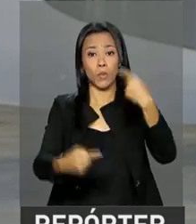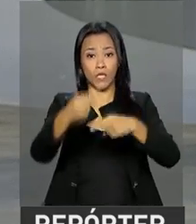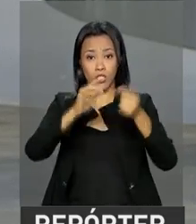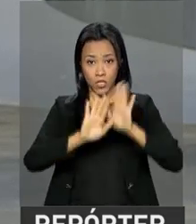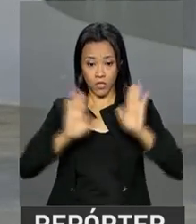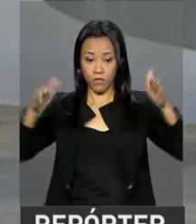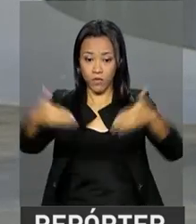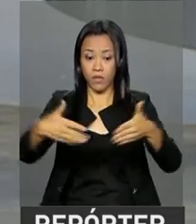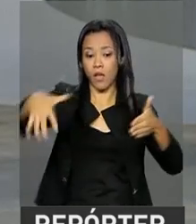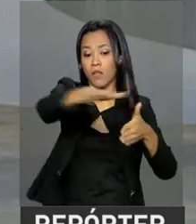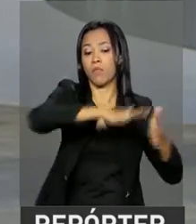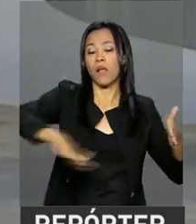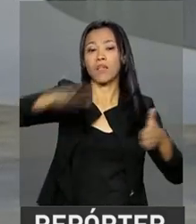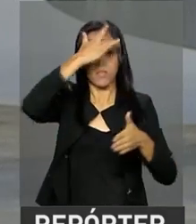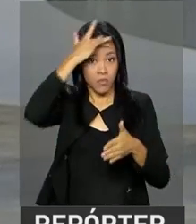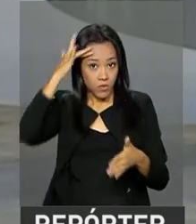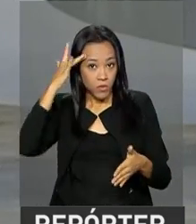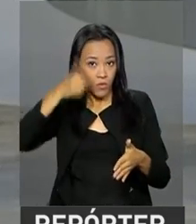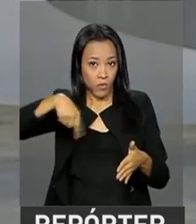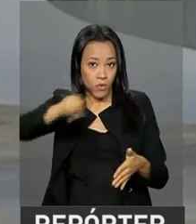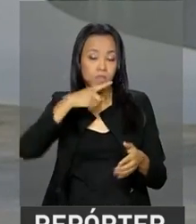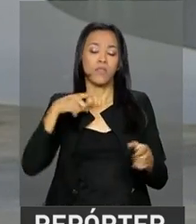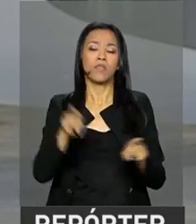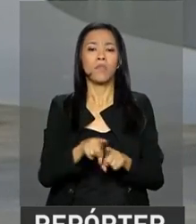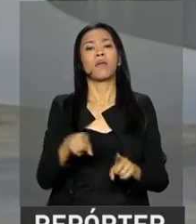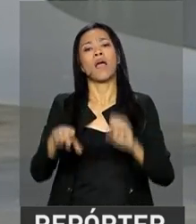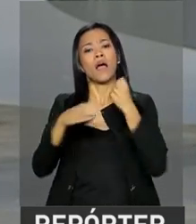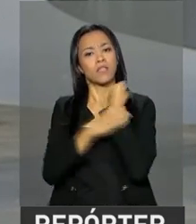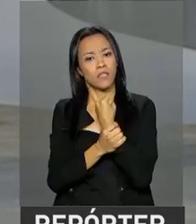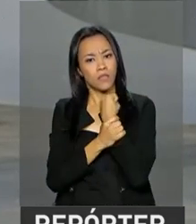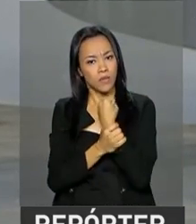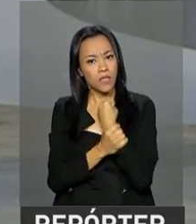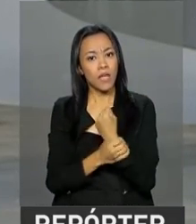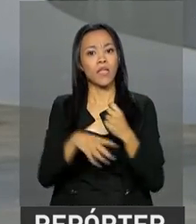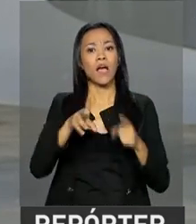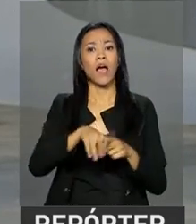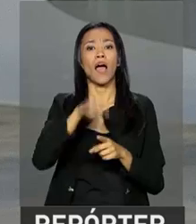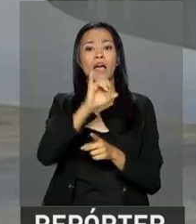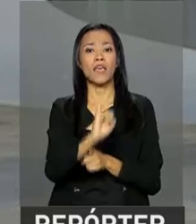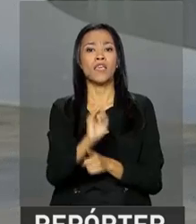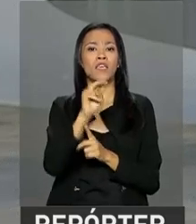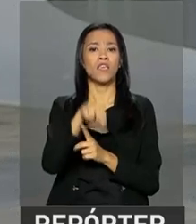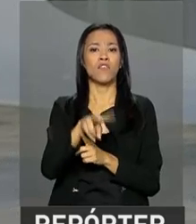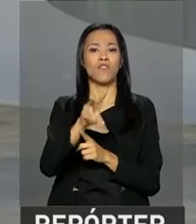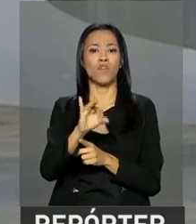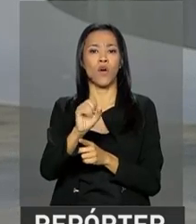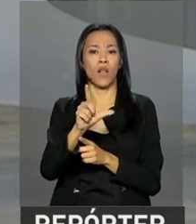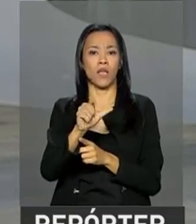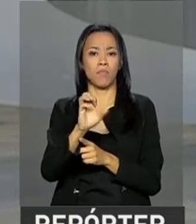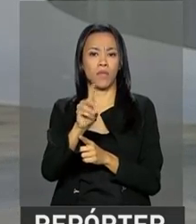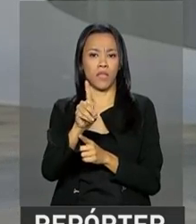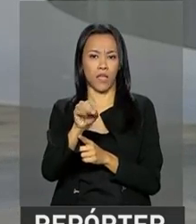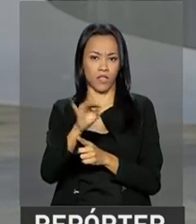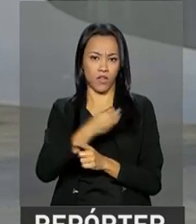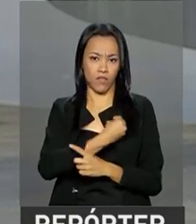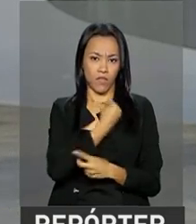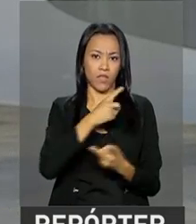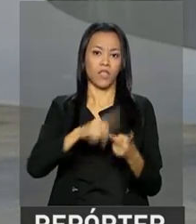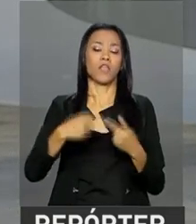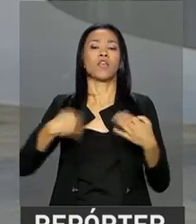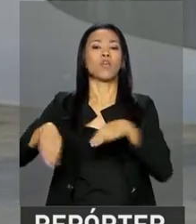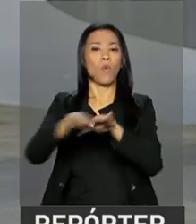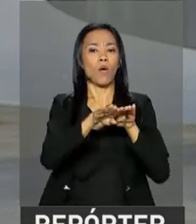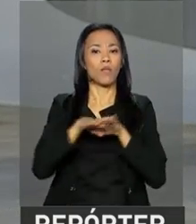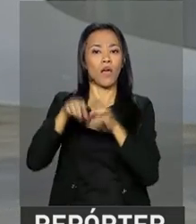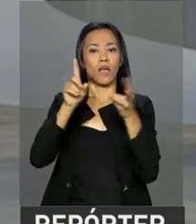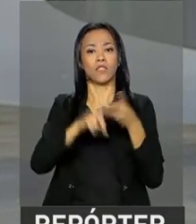essas pessoas entre os princípios está a garantia a a inviolabilidade do direito à vida à liberdade a igualdade a